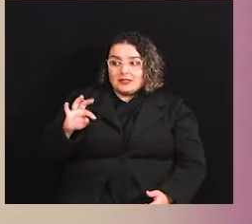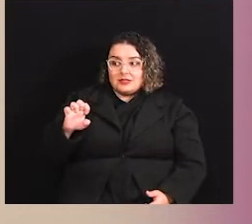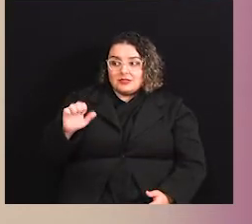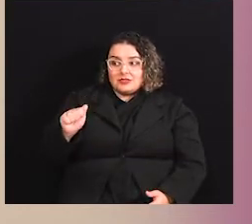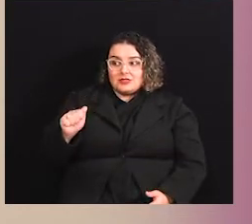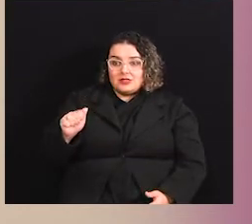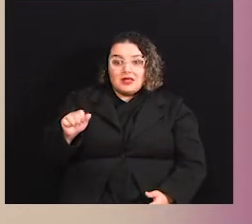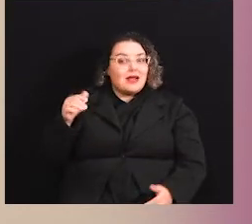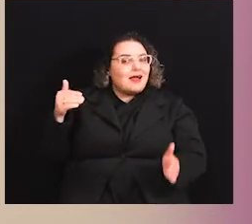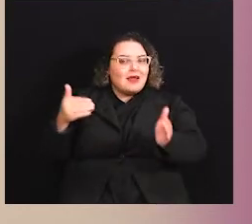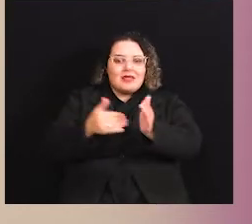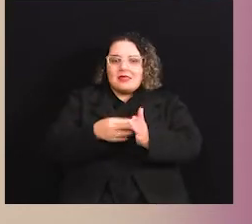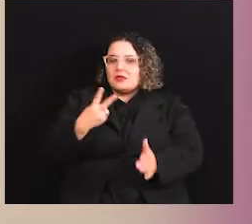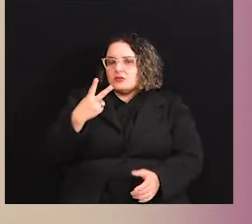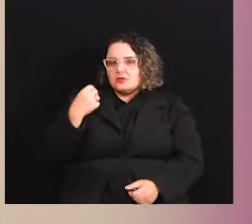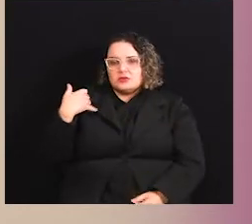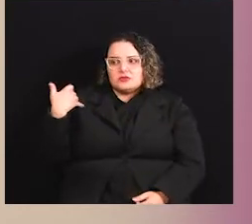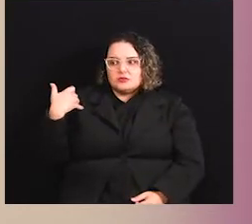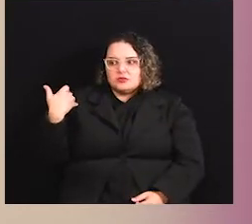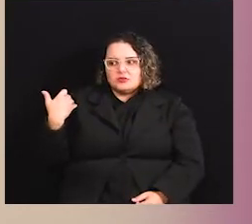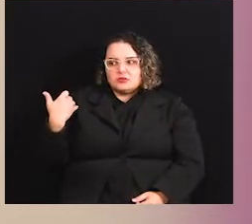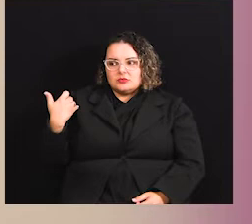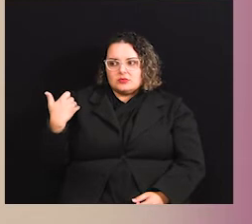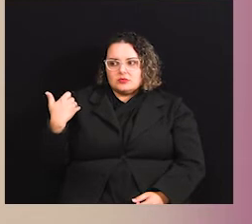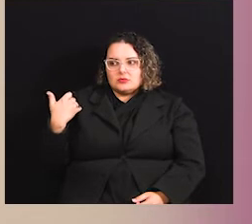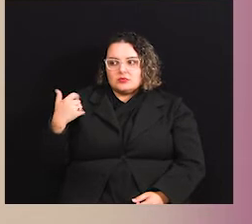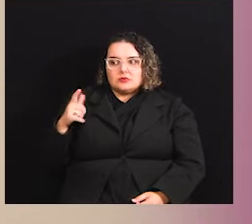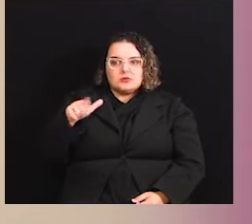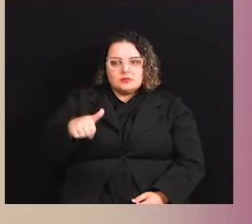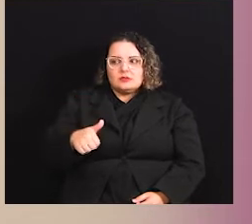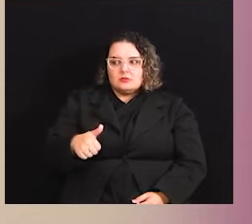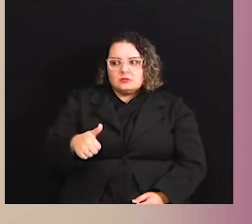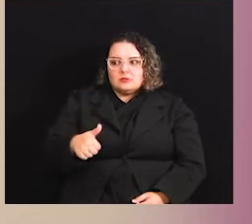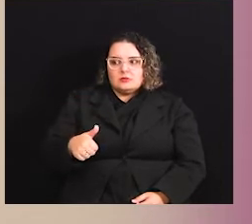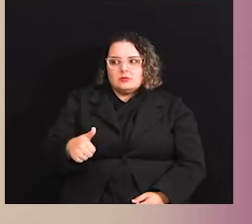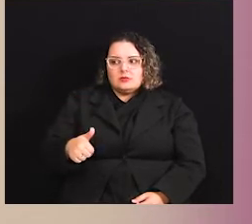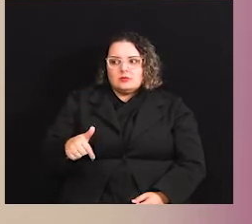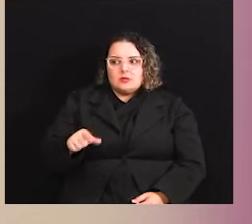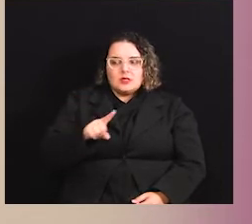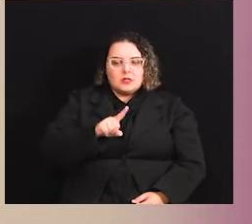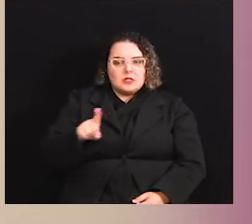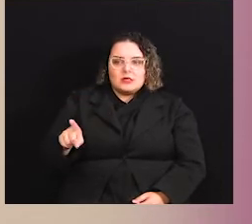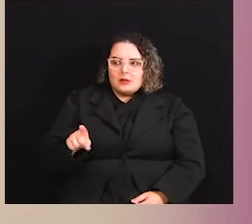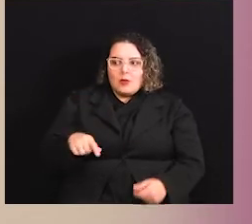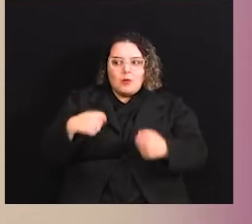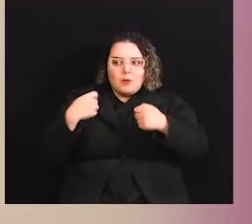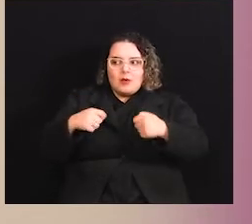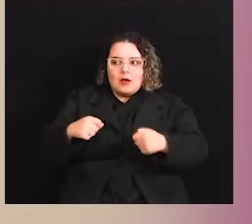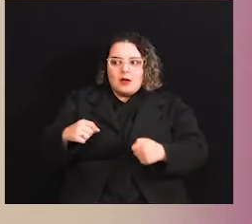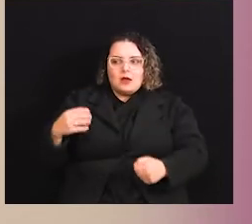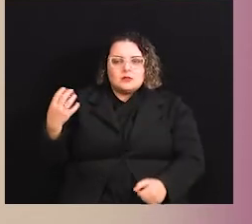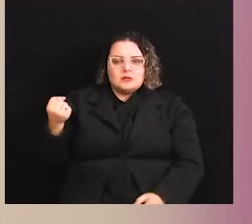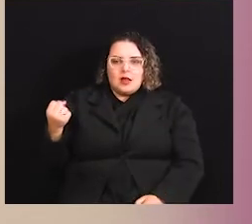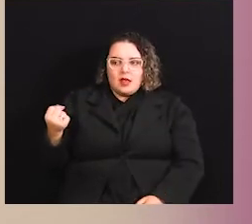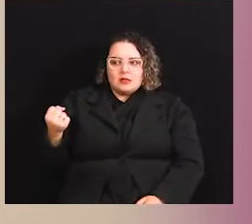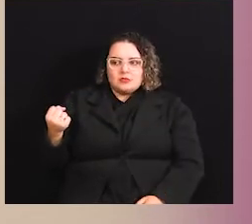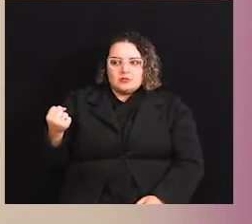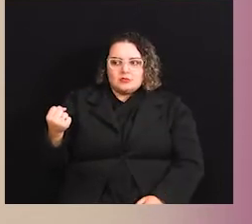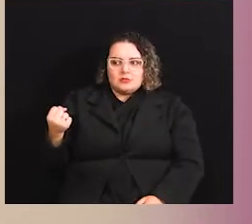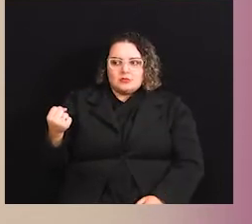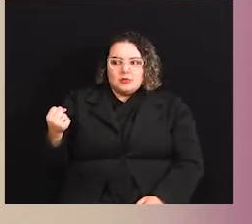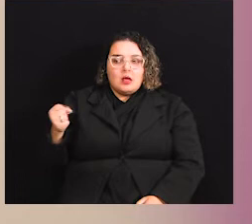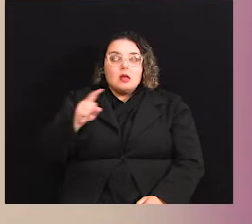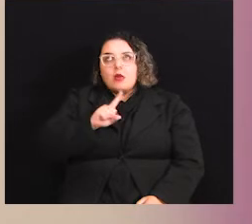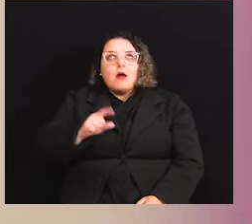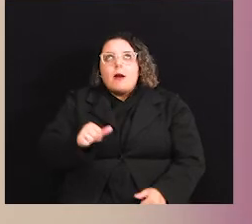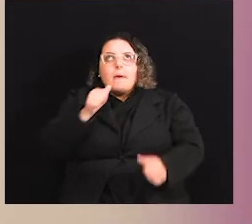os 2 anos de vida. A partir dos 2 anos de vida, a dieta não tem que ser predominantemente láctea. Não é que a gente não tenha